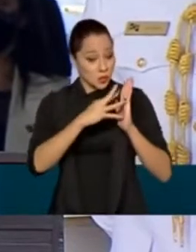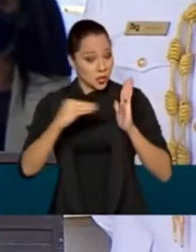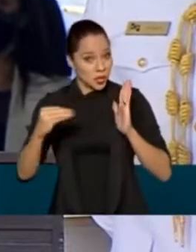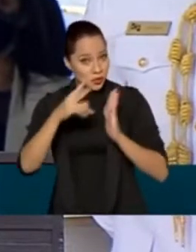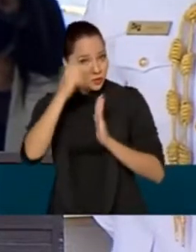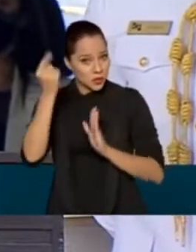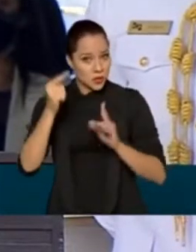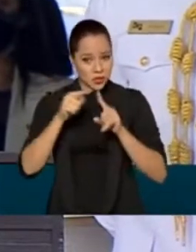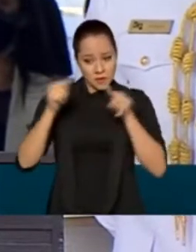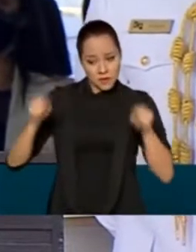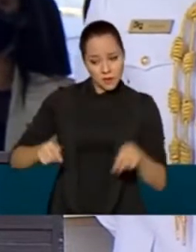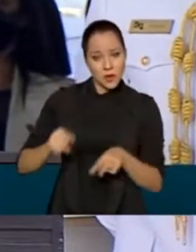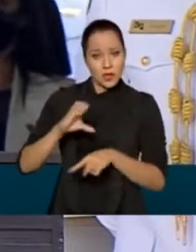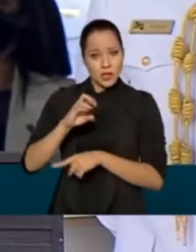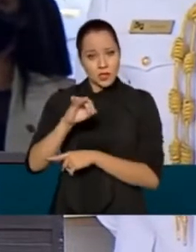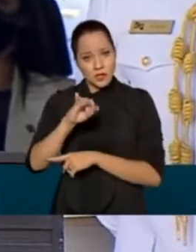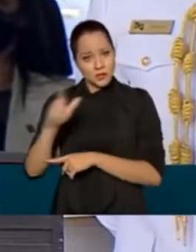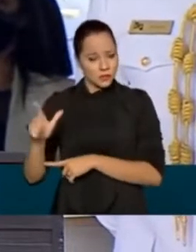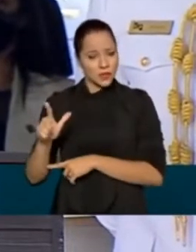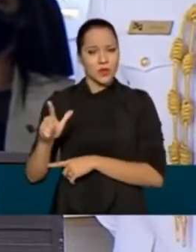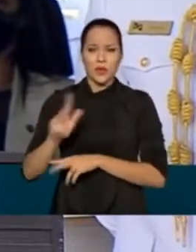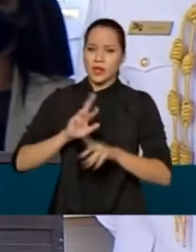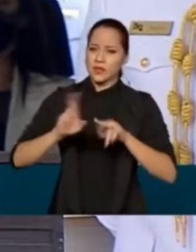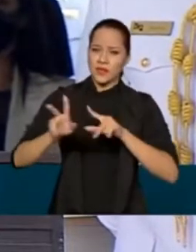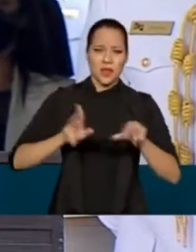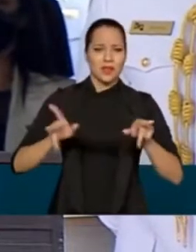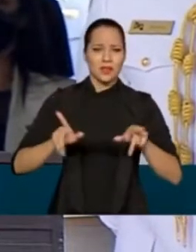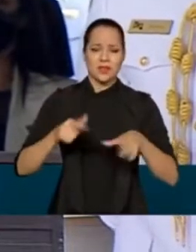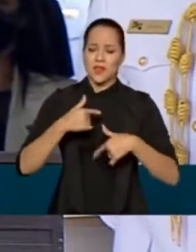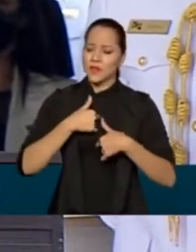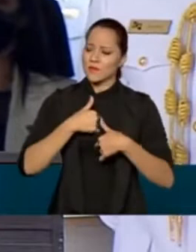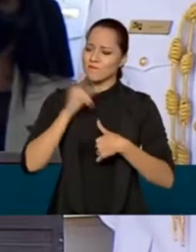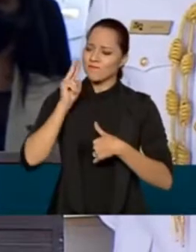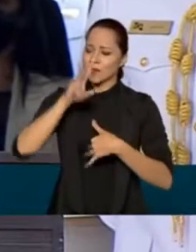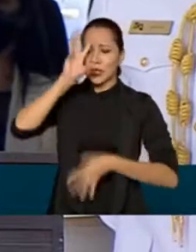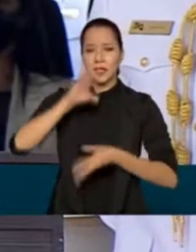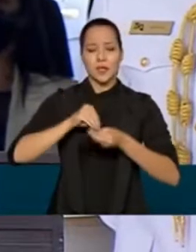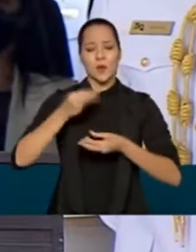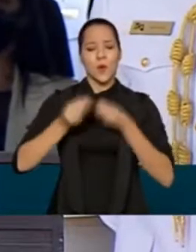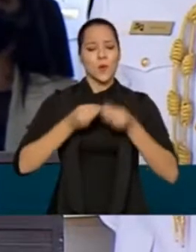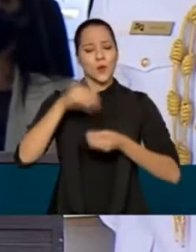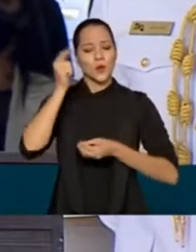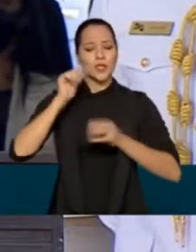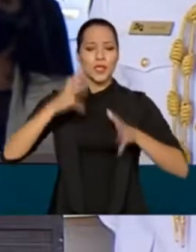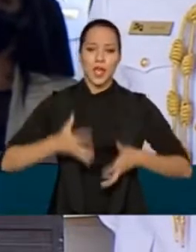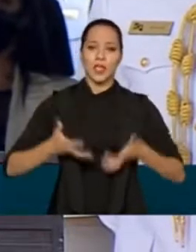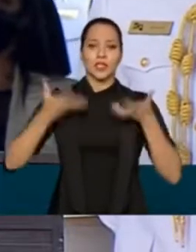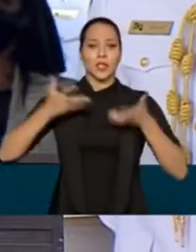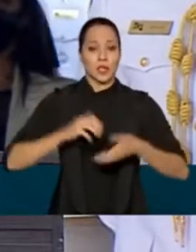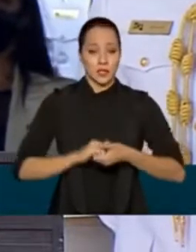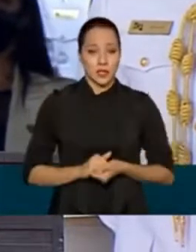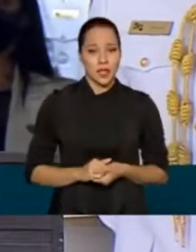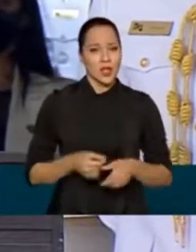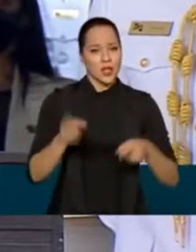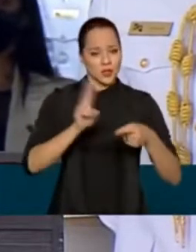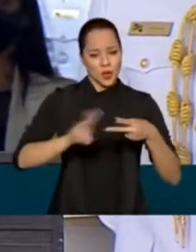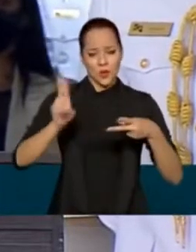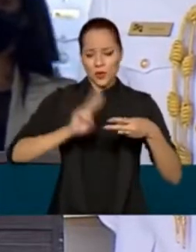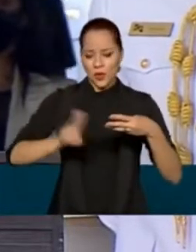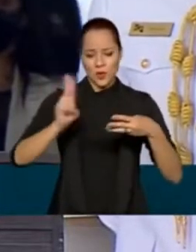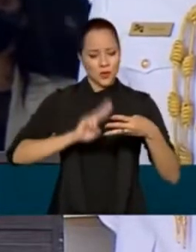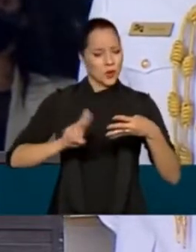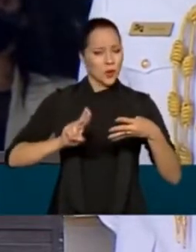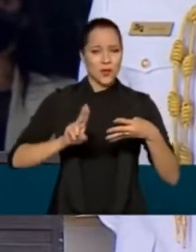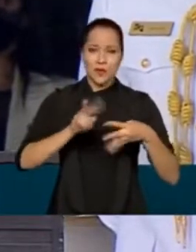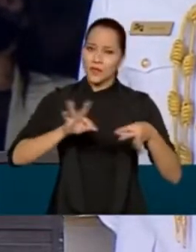servidores civis, praças e oficiais, que me fizeram entender como buscar a excelência. Nominar a todos seria cansativo